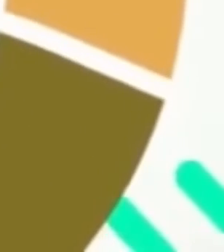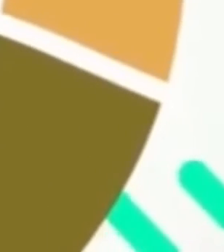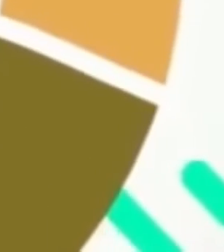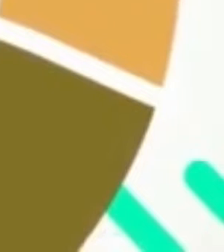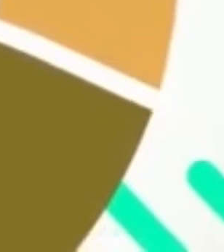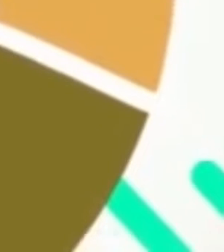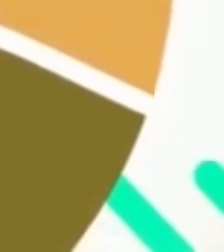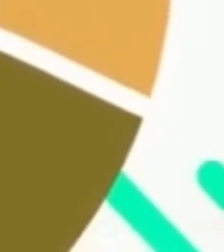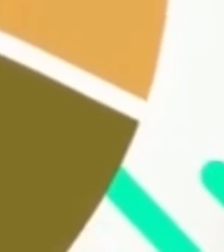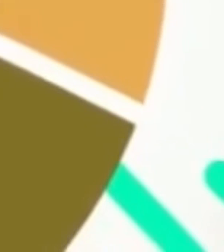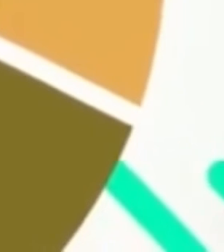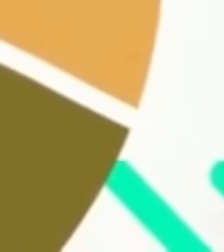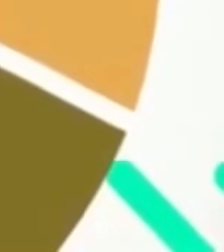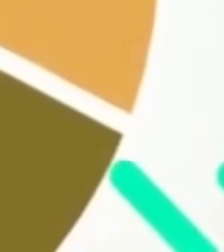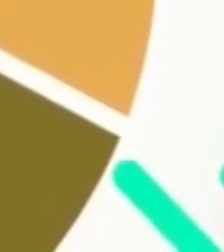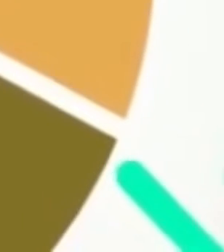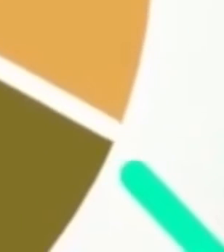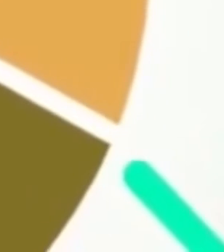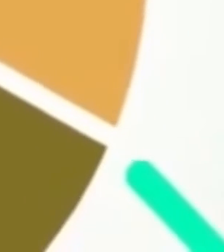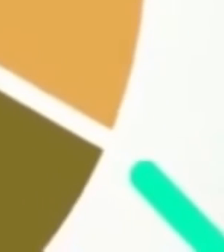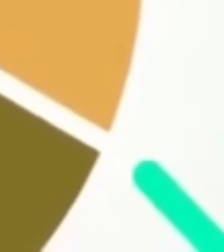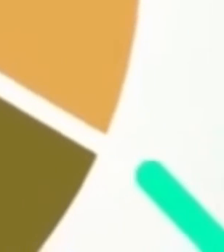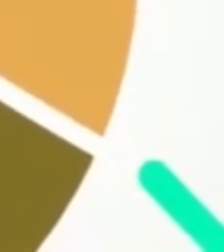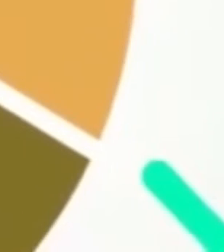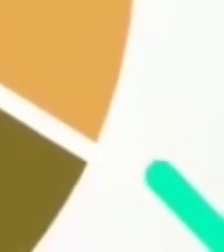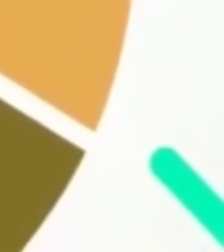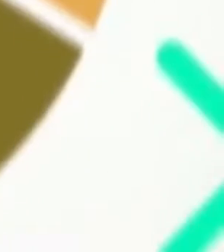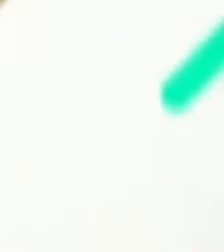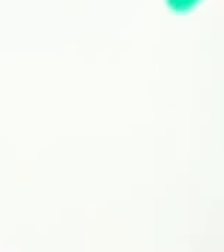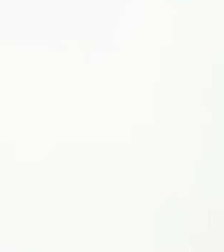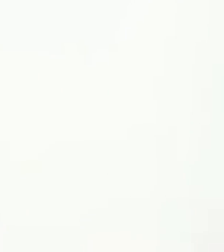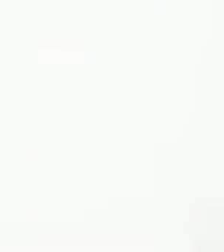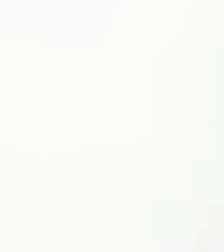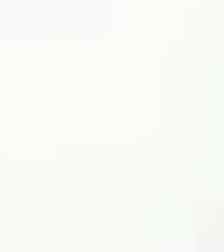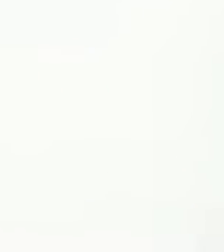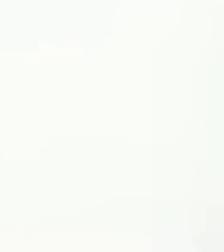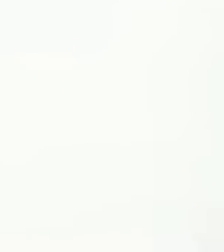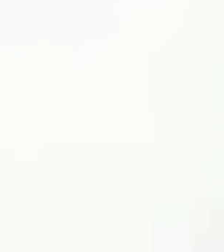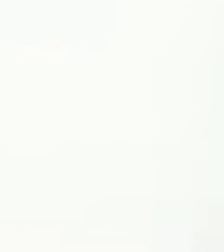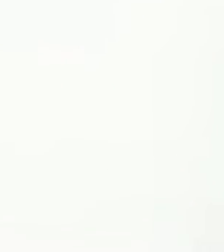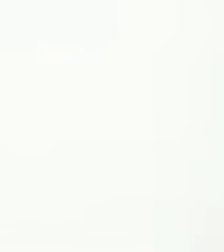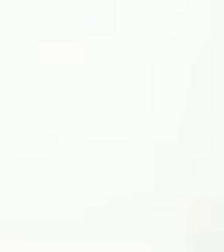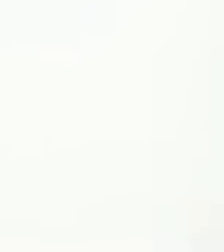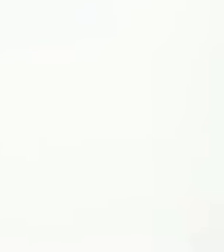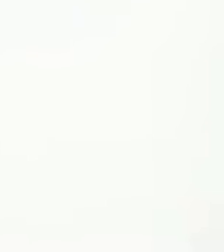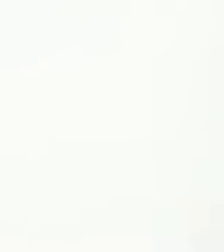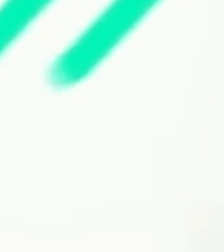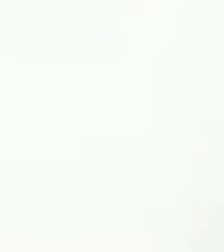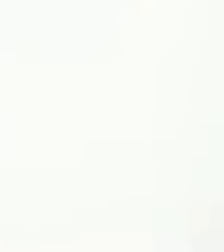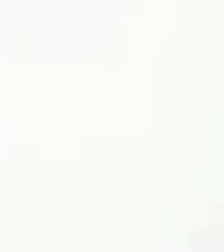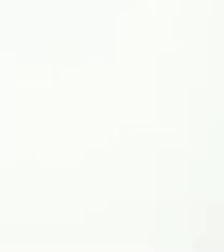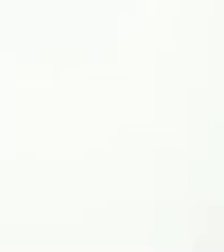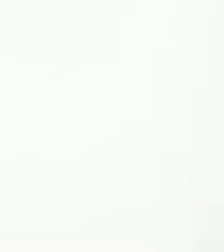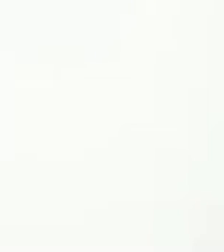46% do PIB do município estão relacionados à administração pública. 31% ao setor de